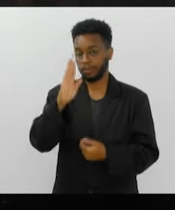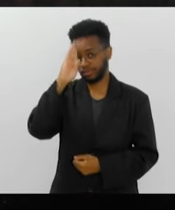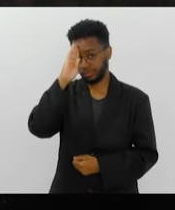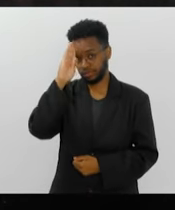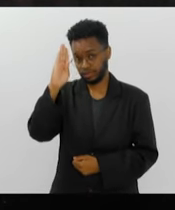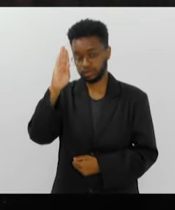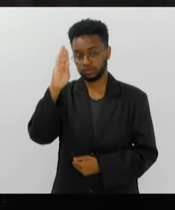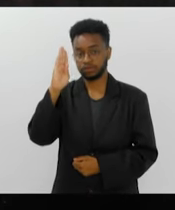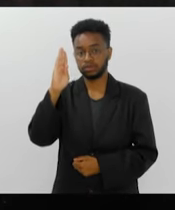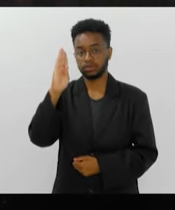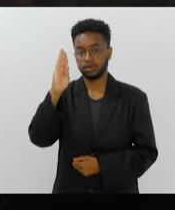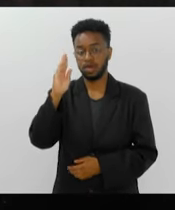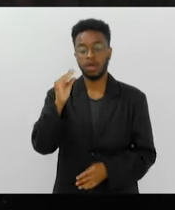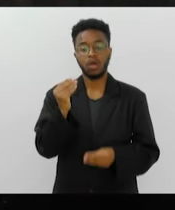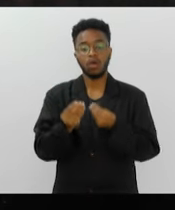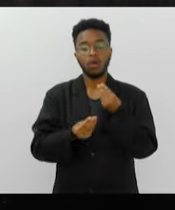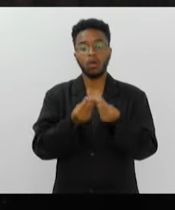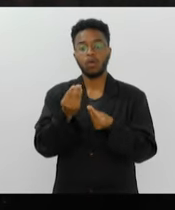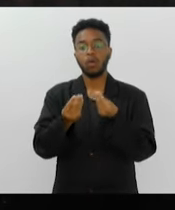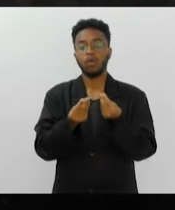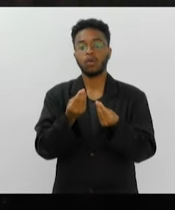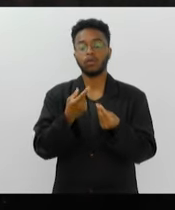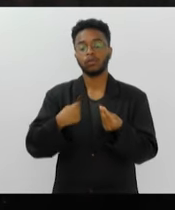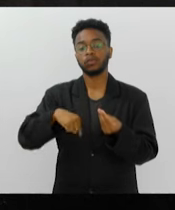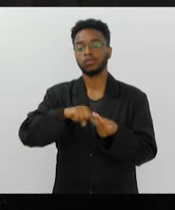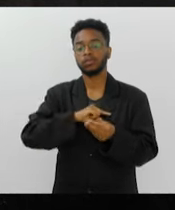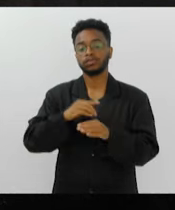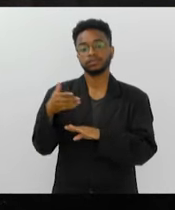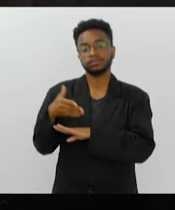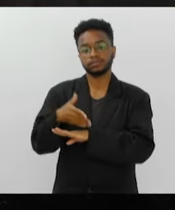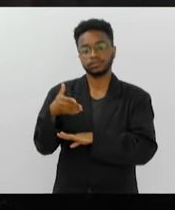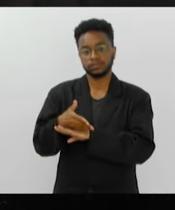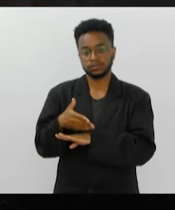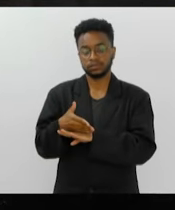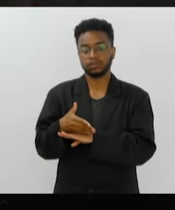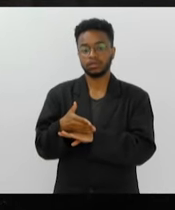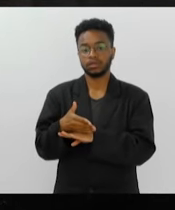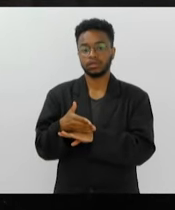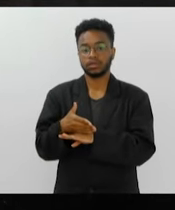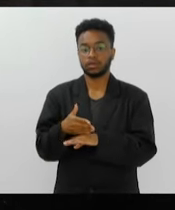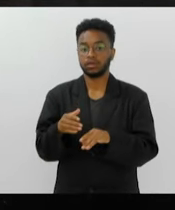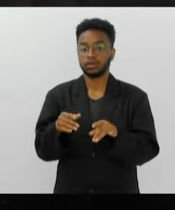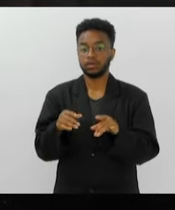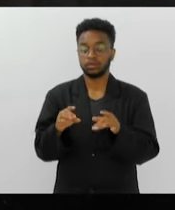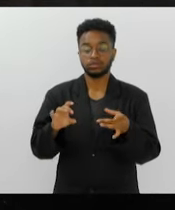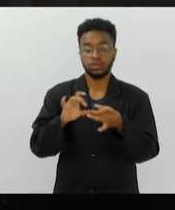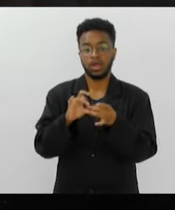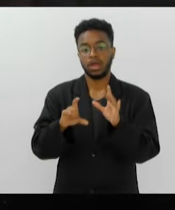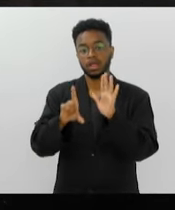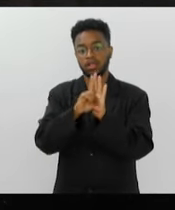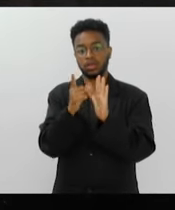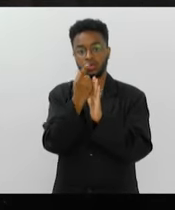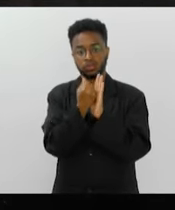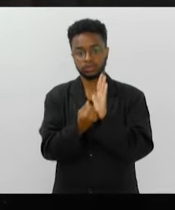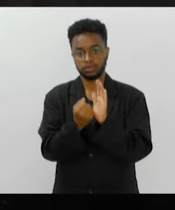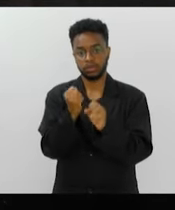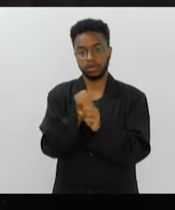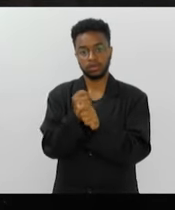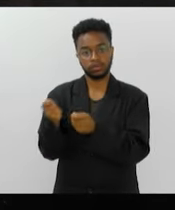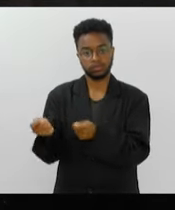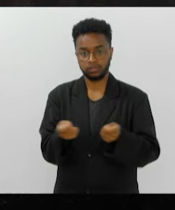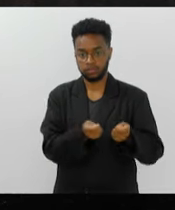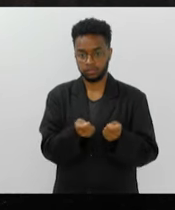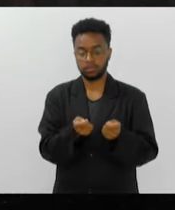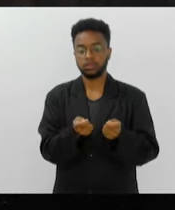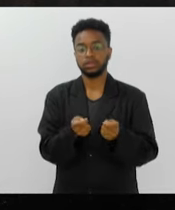da nossa participação em incidência na lei orçamentária anual no plano